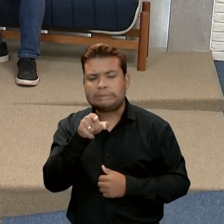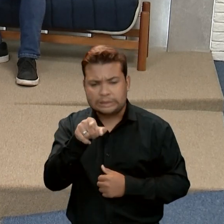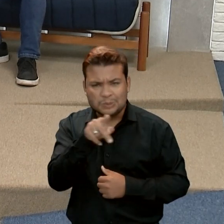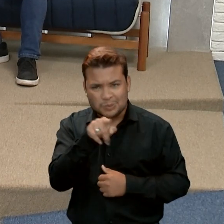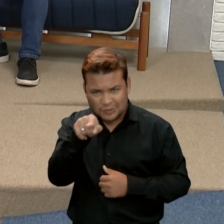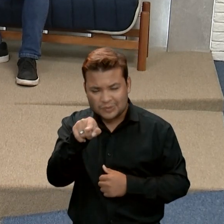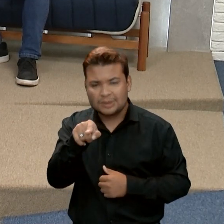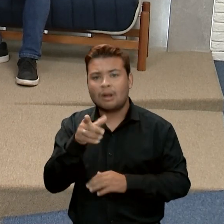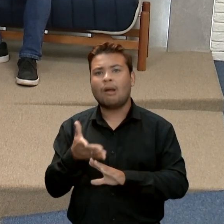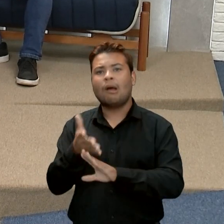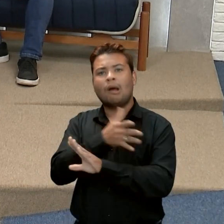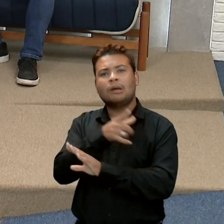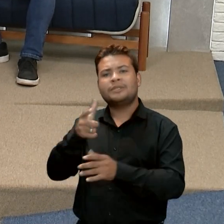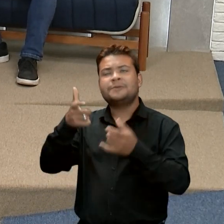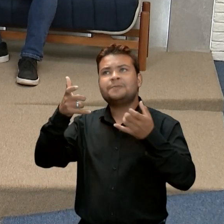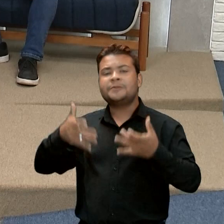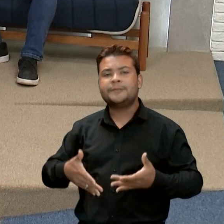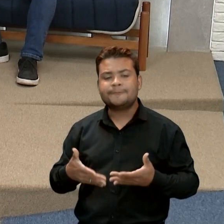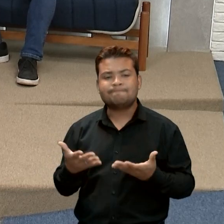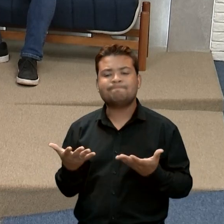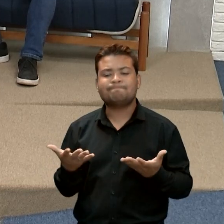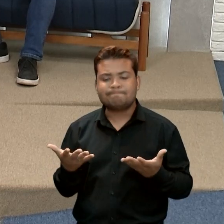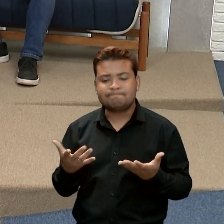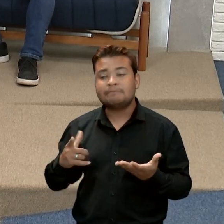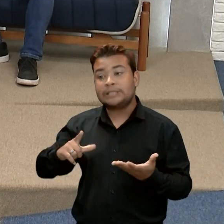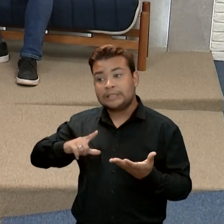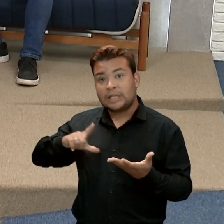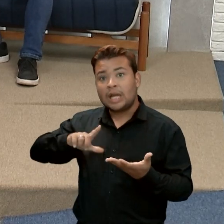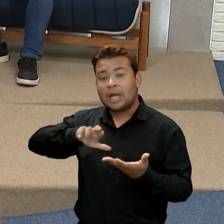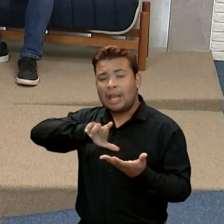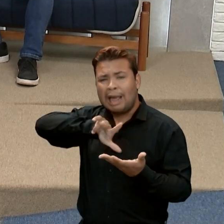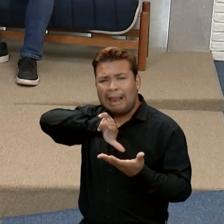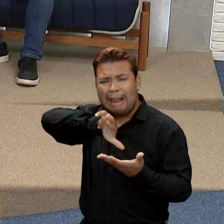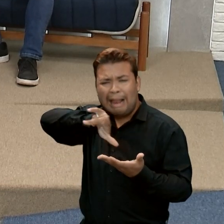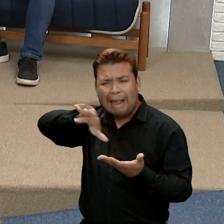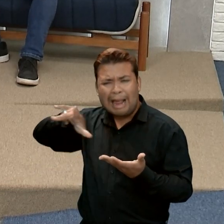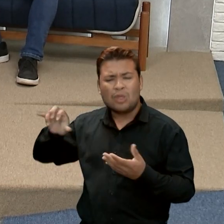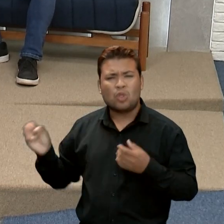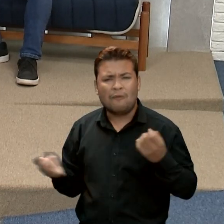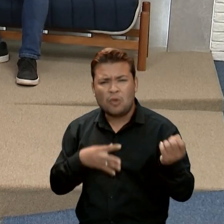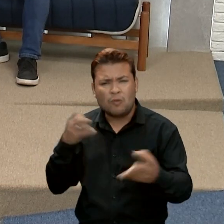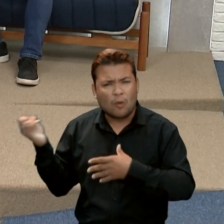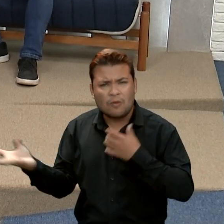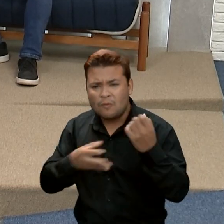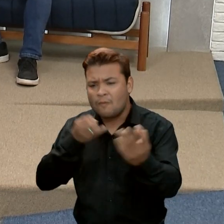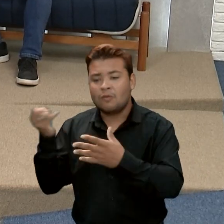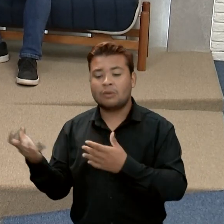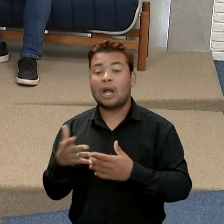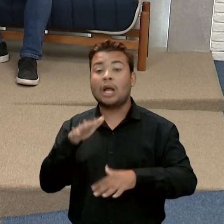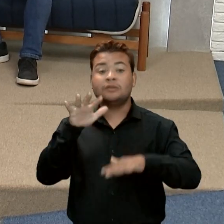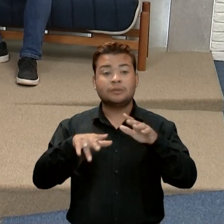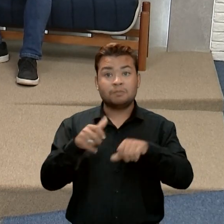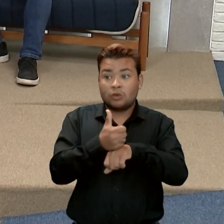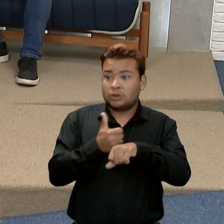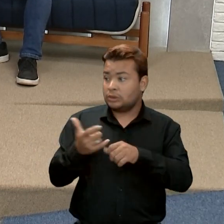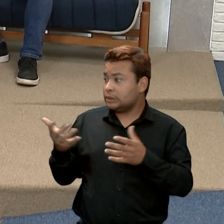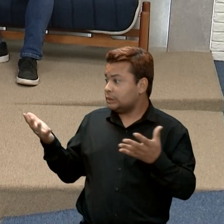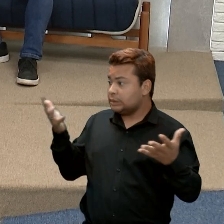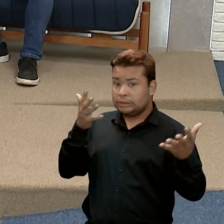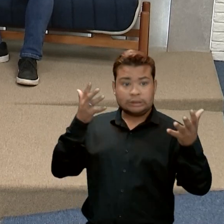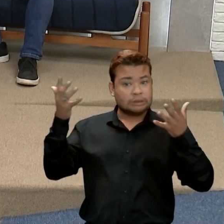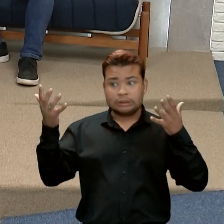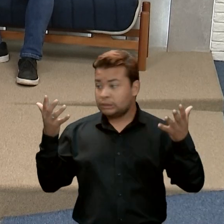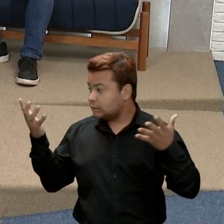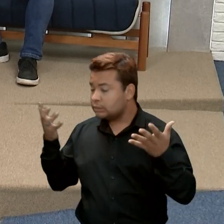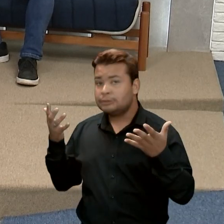para o intervalo sobre a quantidade de inovações que chegam e muitas vezes o profissional fica ali perdido por não saber assimilar